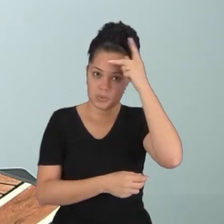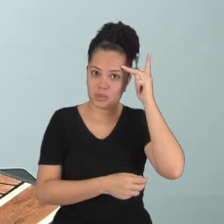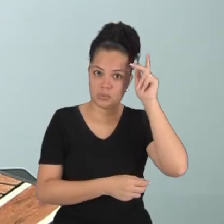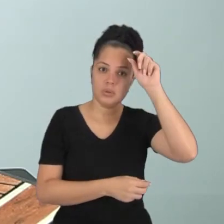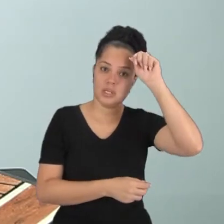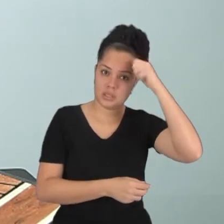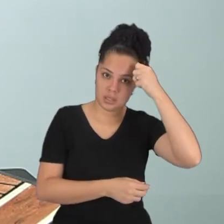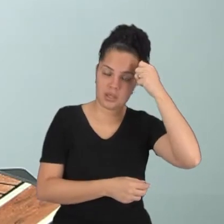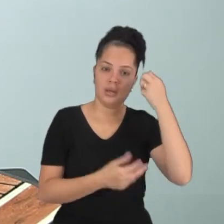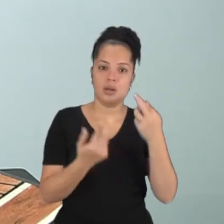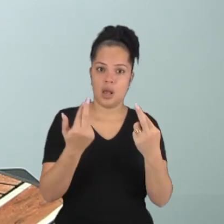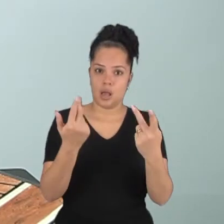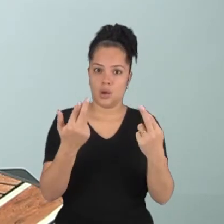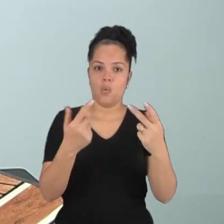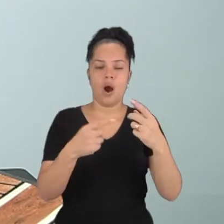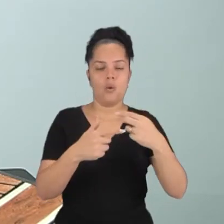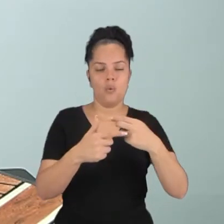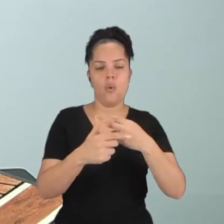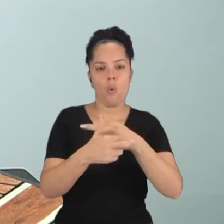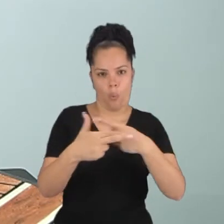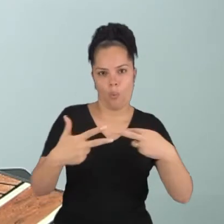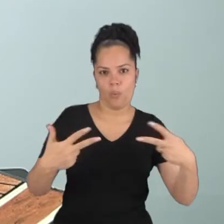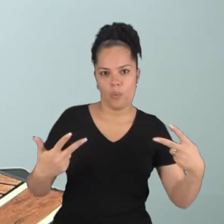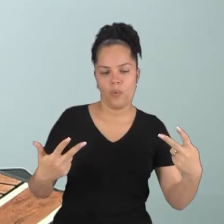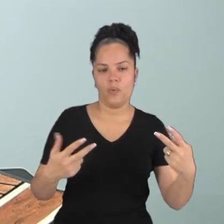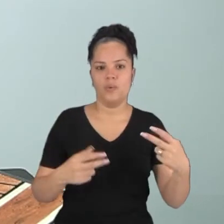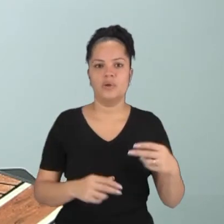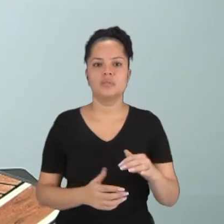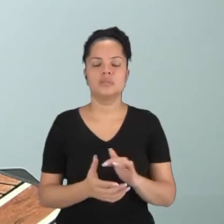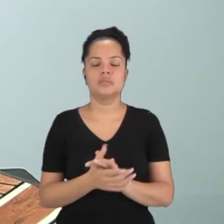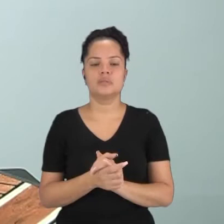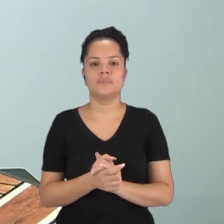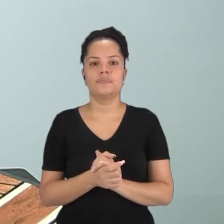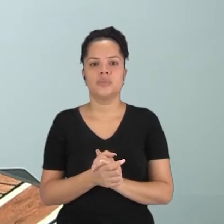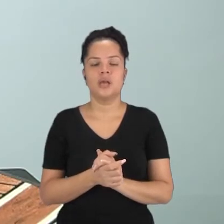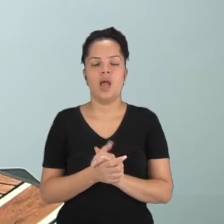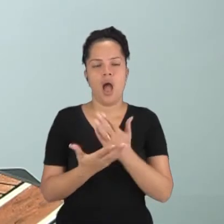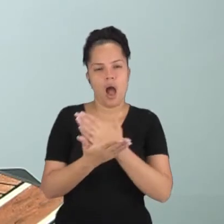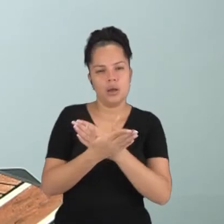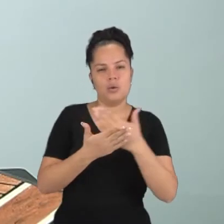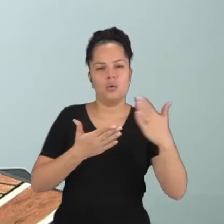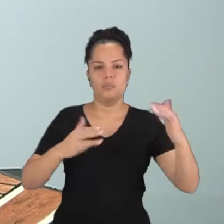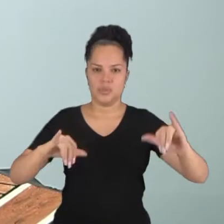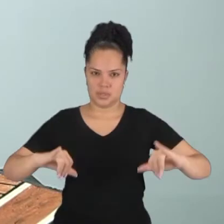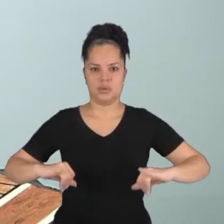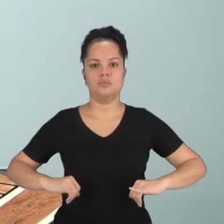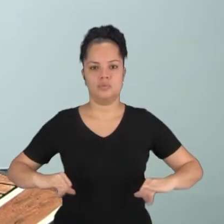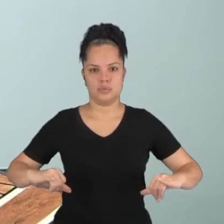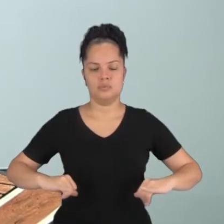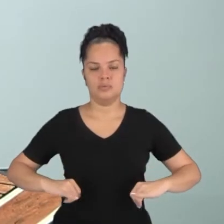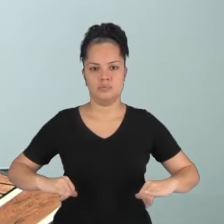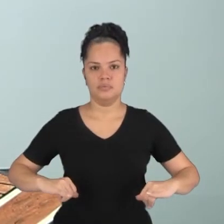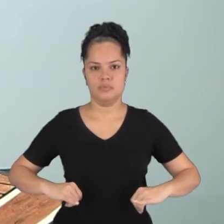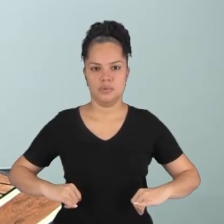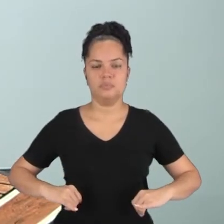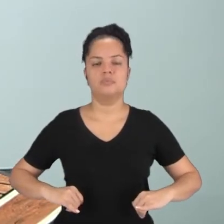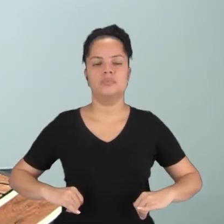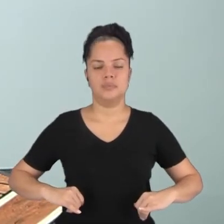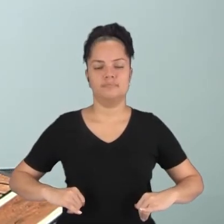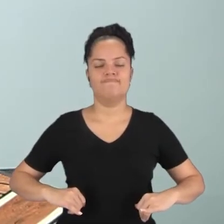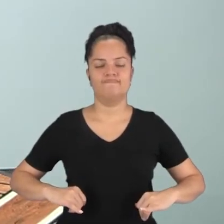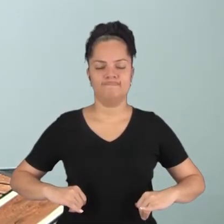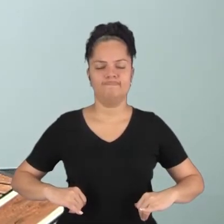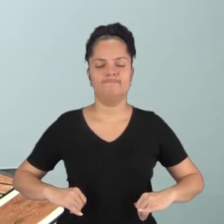como mercadorias, isso mesmo. E o sofrimento, né, foi